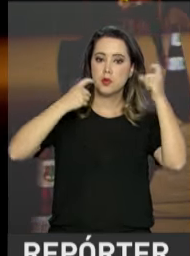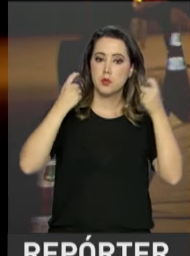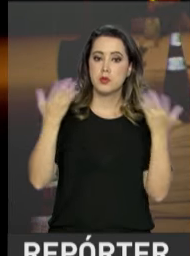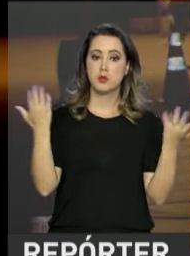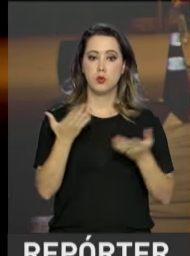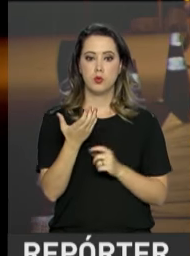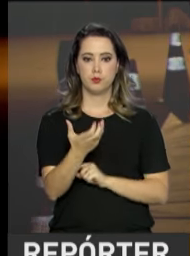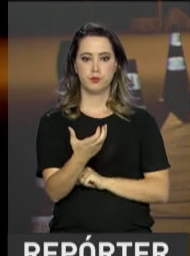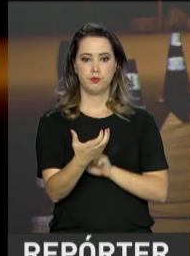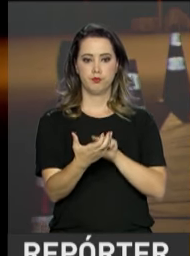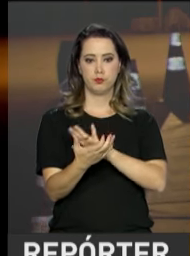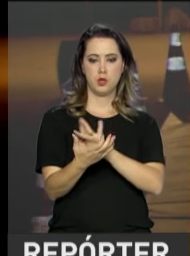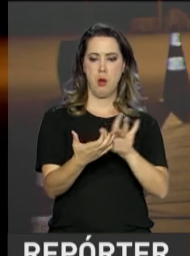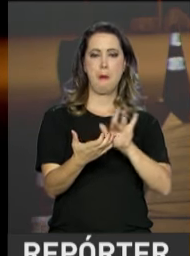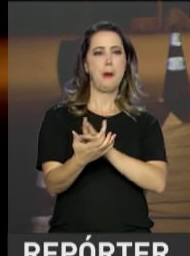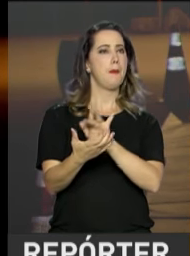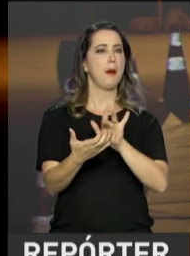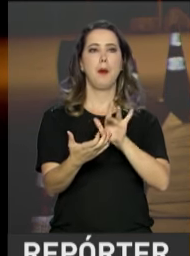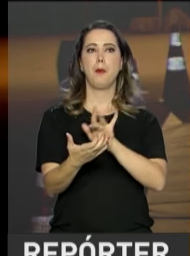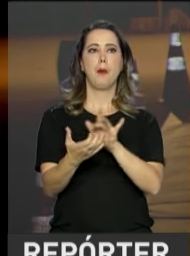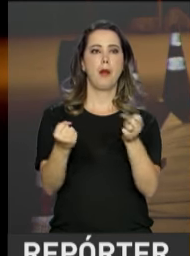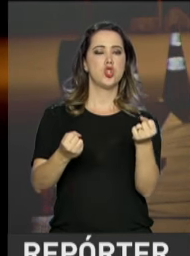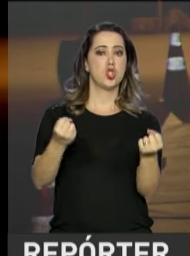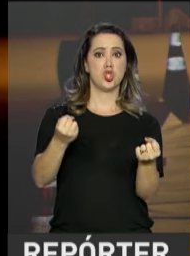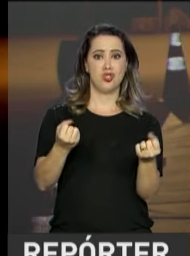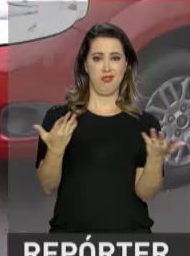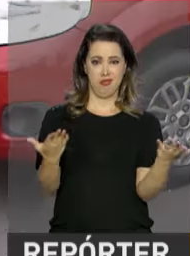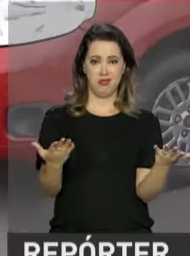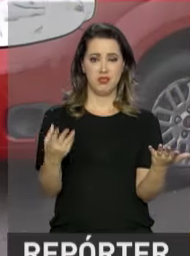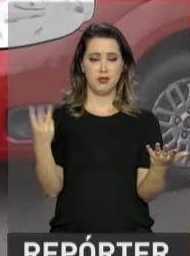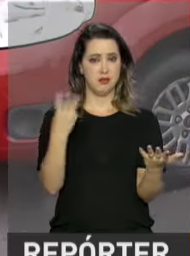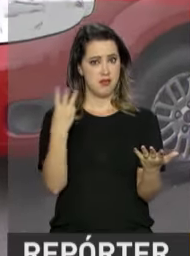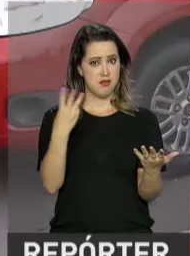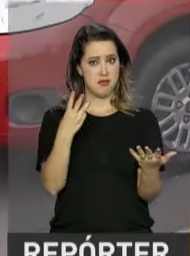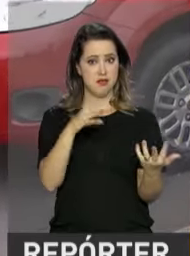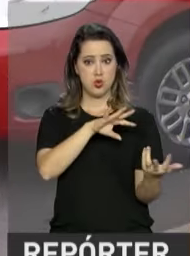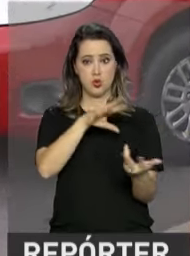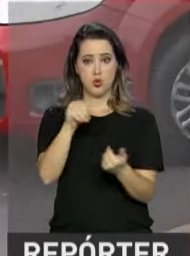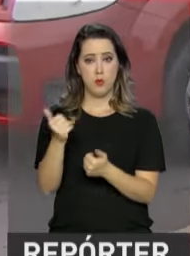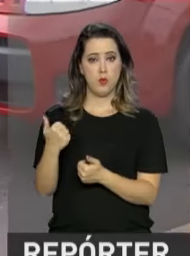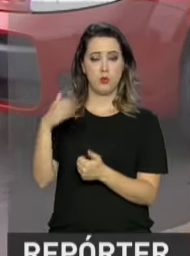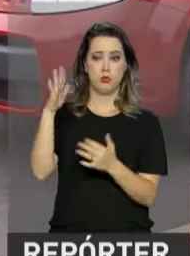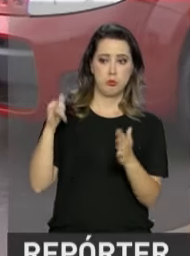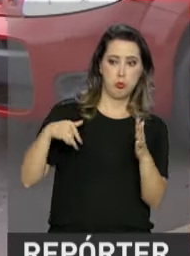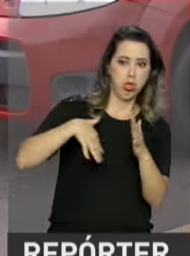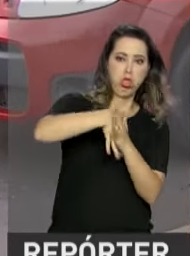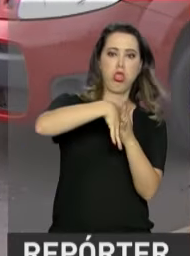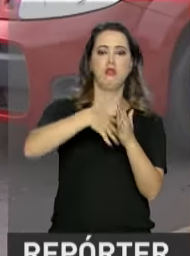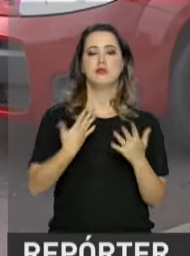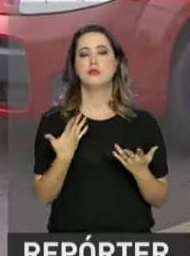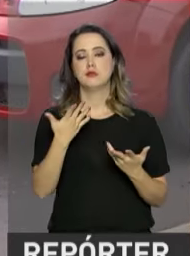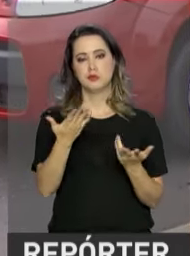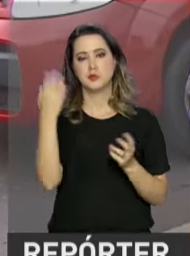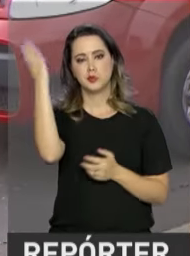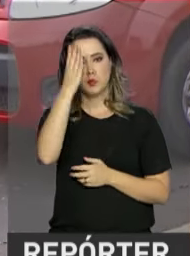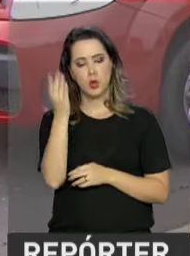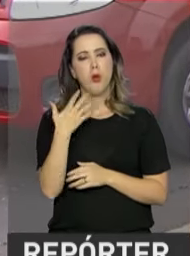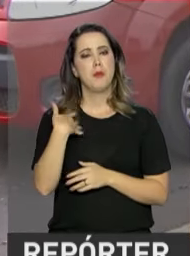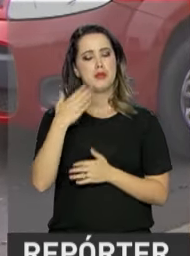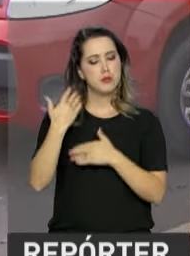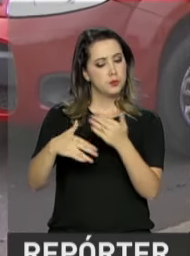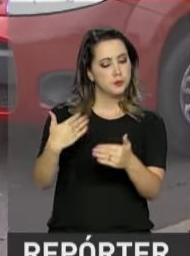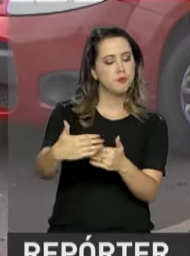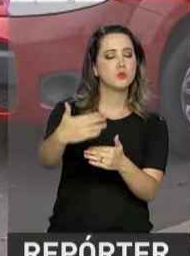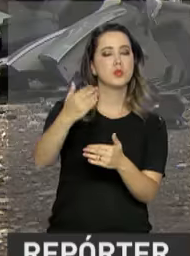que é a segunda maior causa de acidente no mundo, a terceira no país. Mesmo com índices altos, o Brasil tem avançado no combate